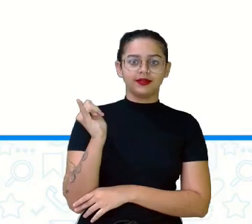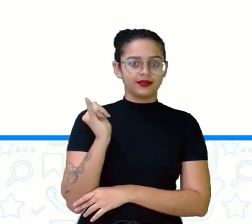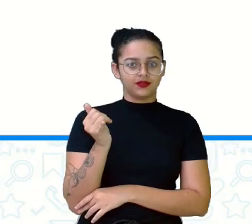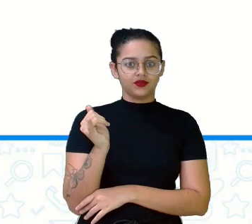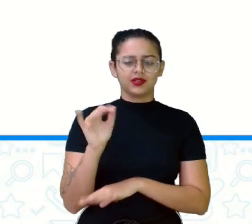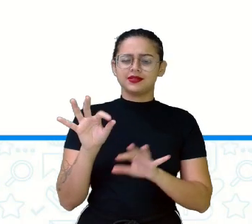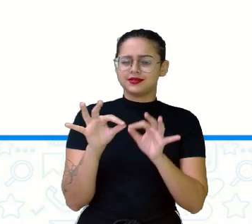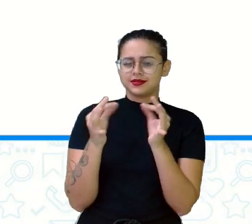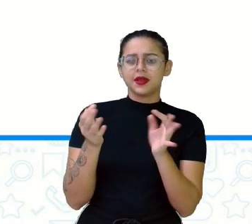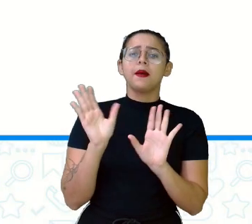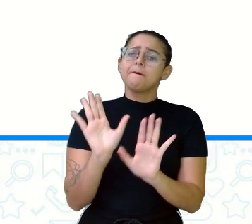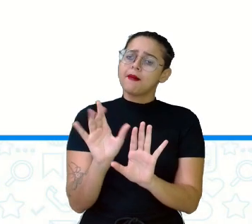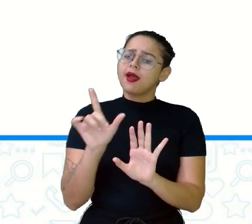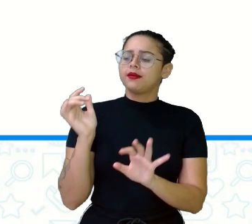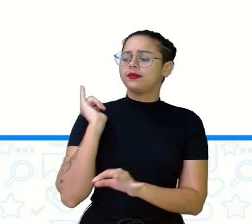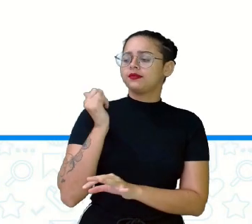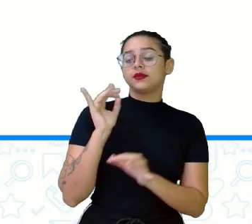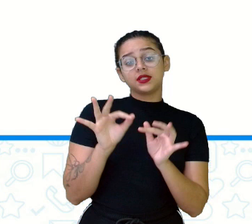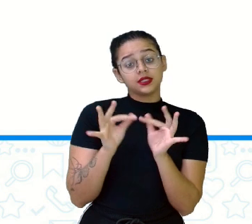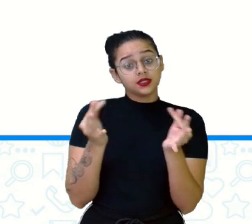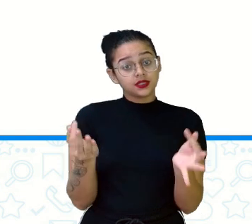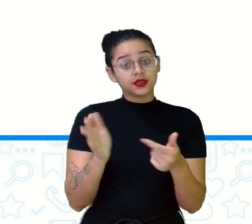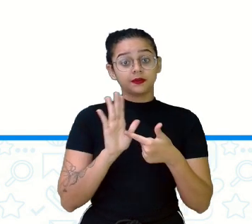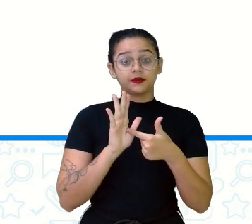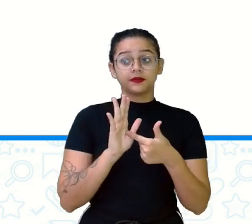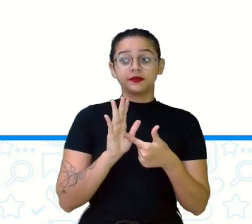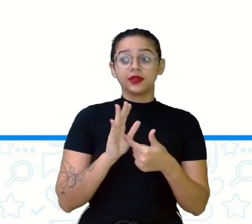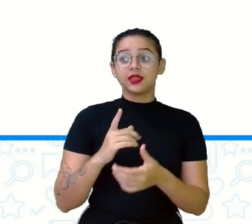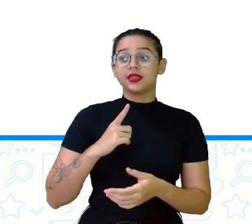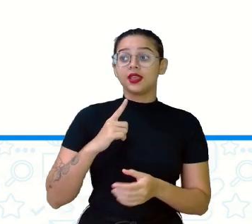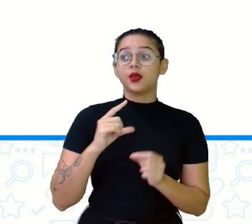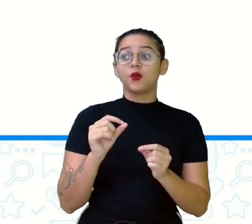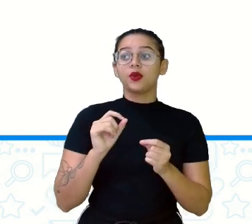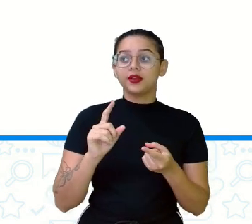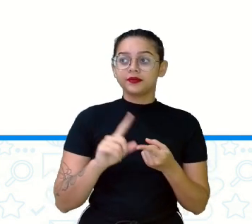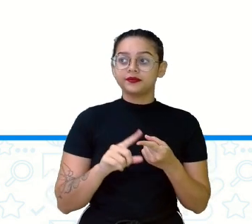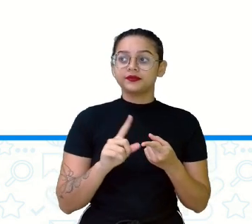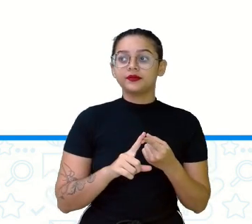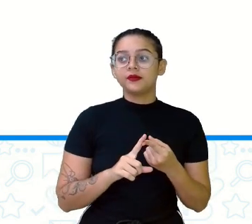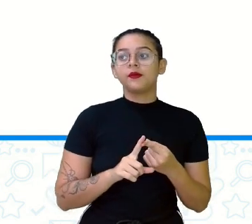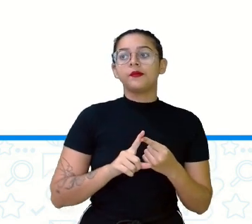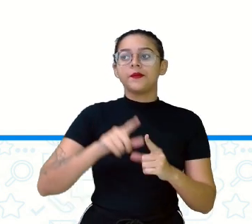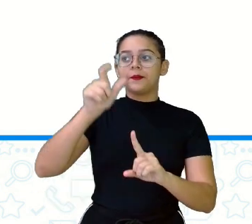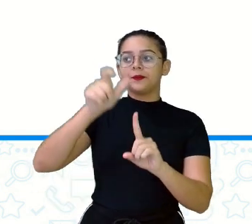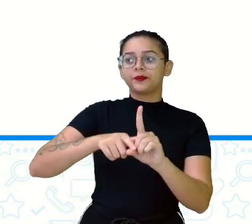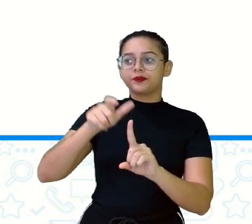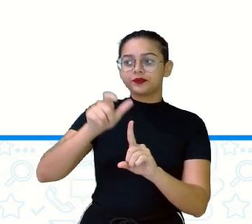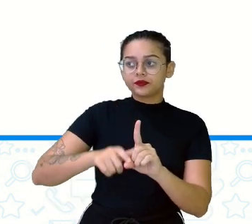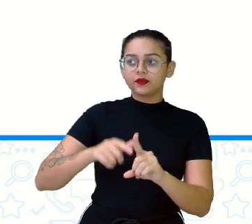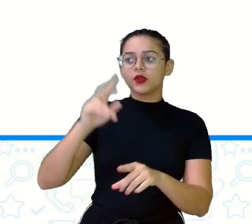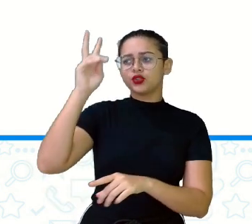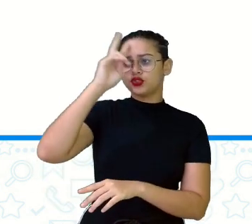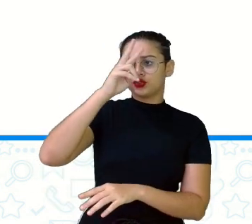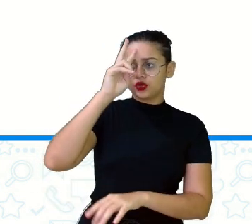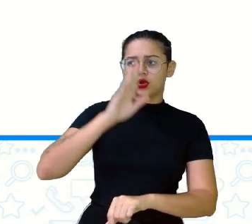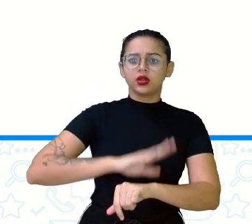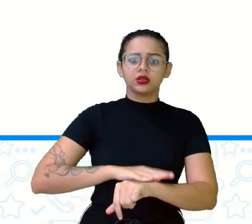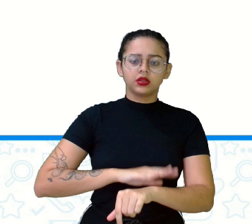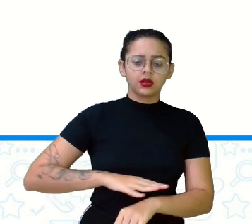narrativa simples, em que geralmente a presença, olha, de enredo, personagens,